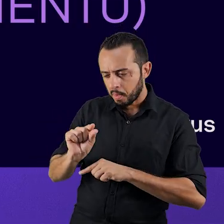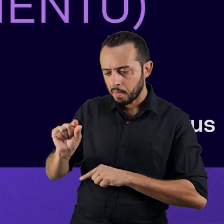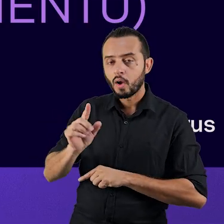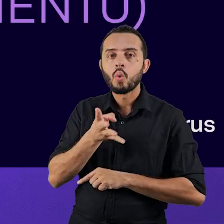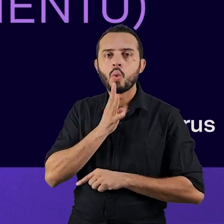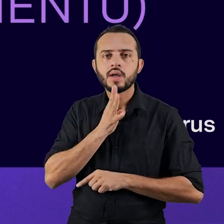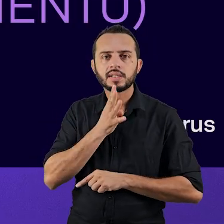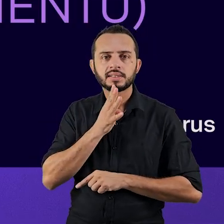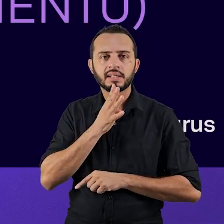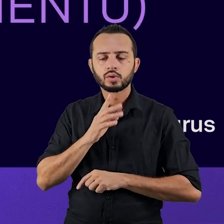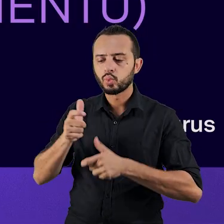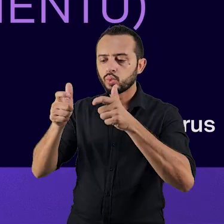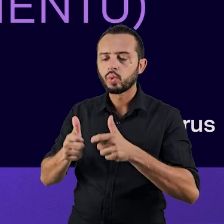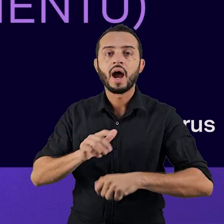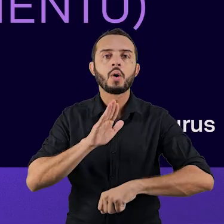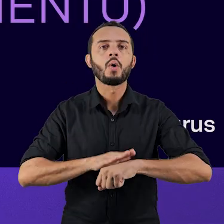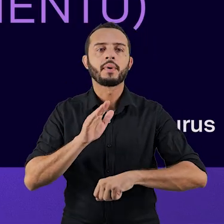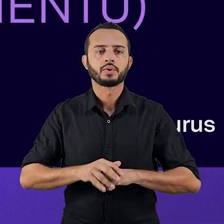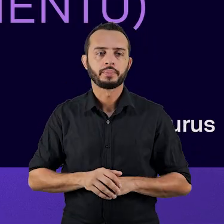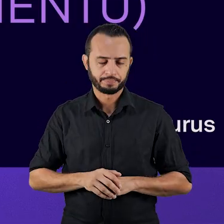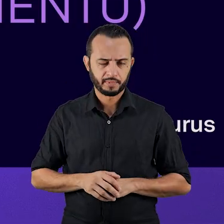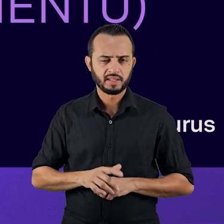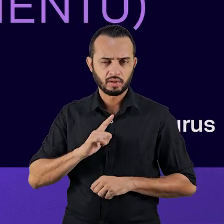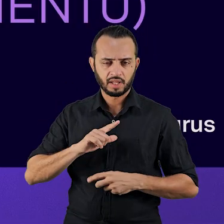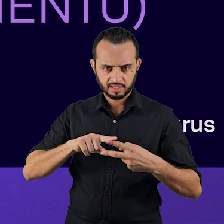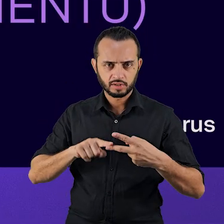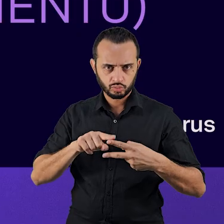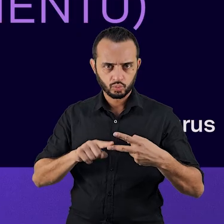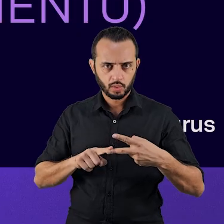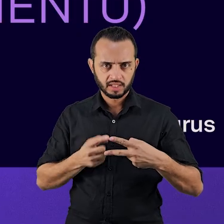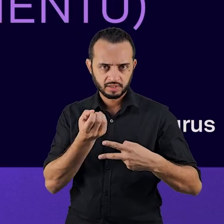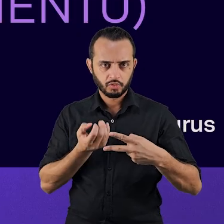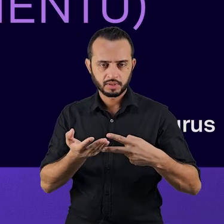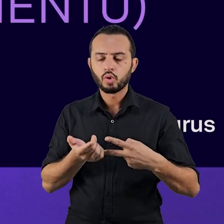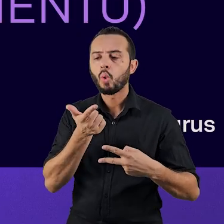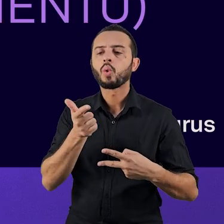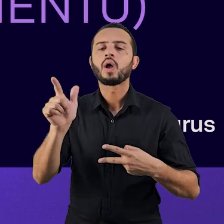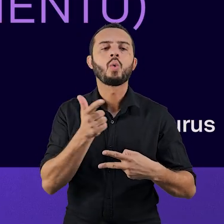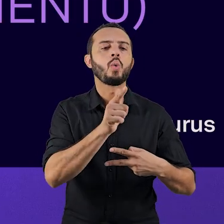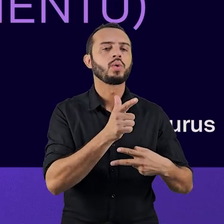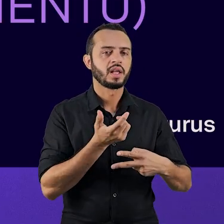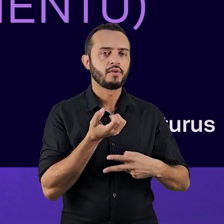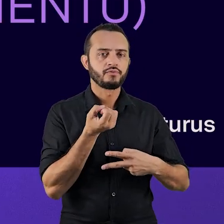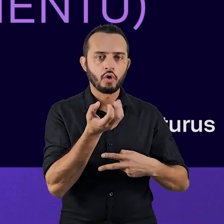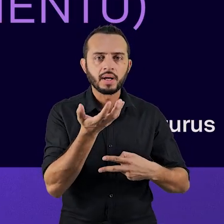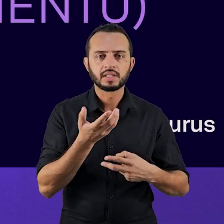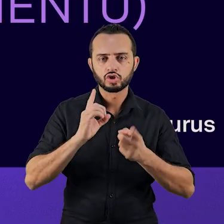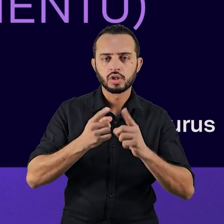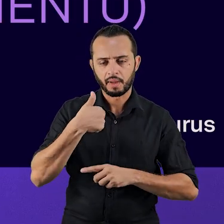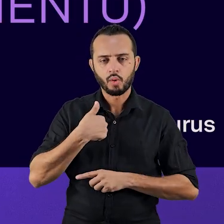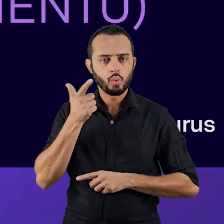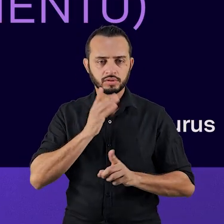a posição e o momento dela. Tá? Se eu tiver essas duas informações, qualquer outra informação dinâmica que eu queira, eu